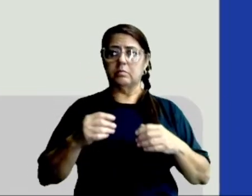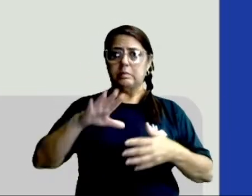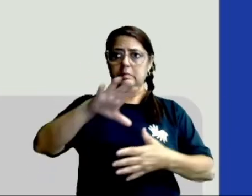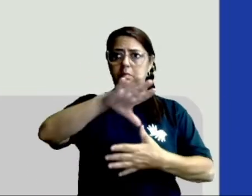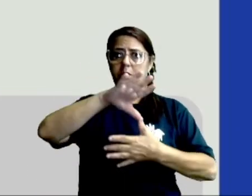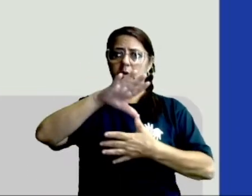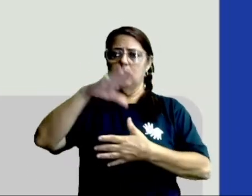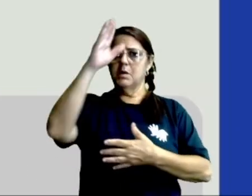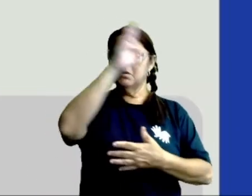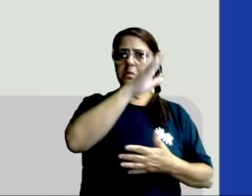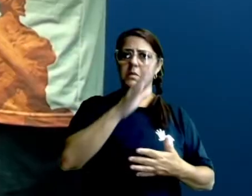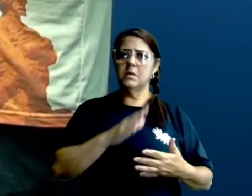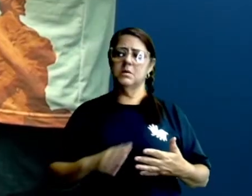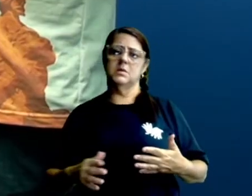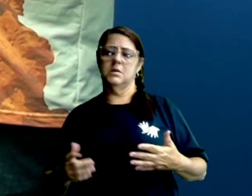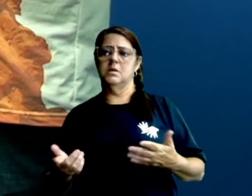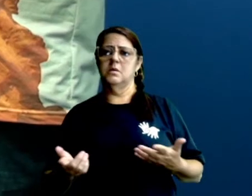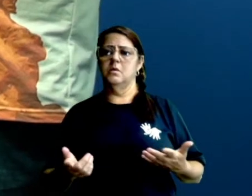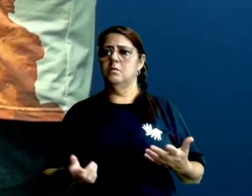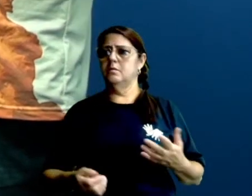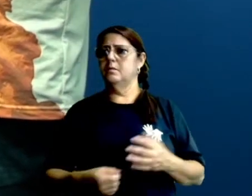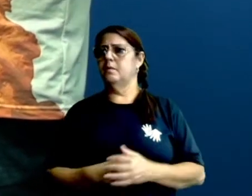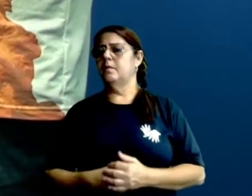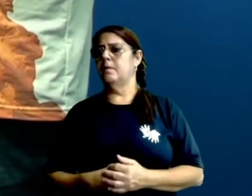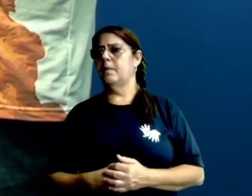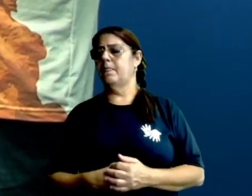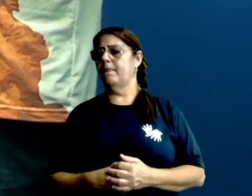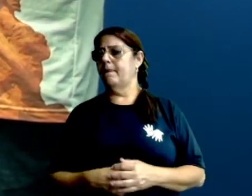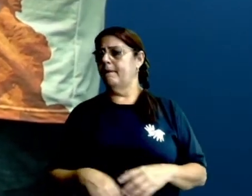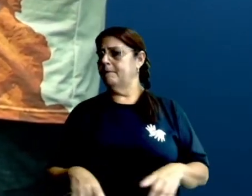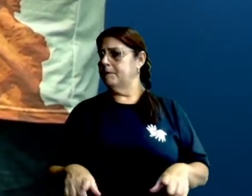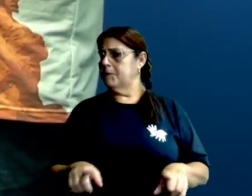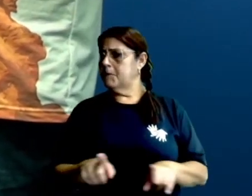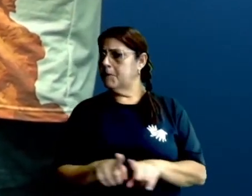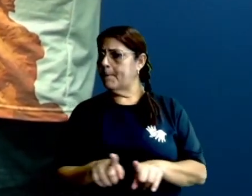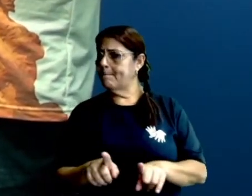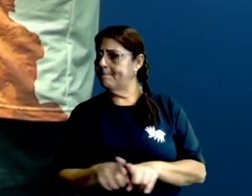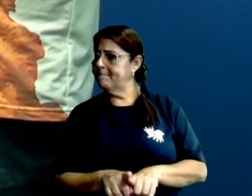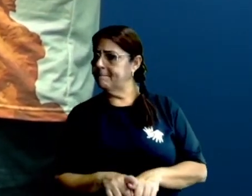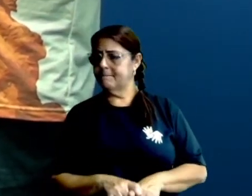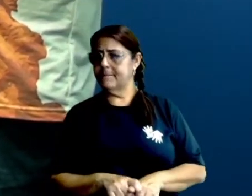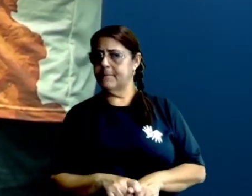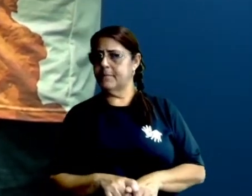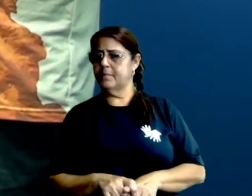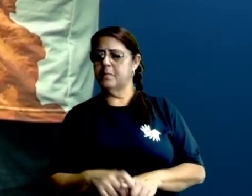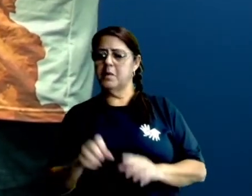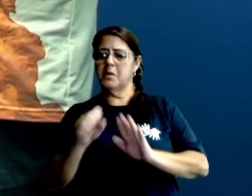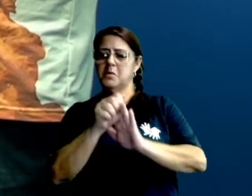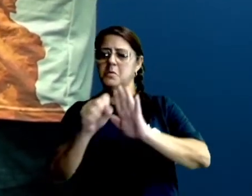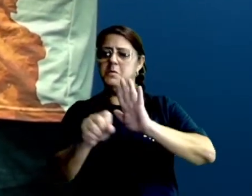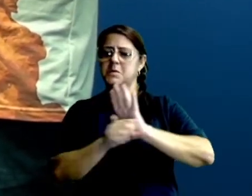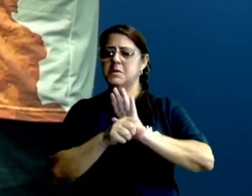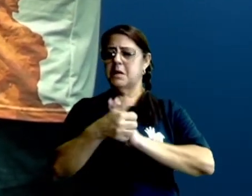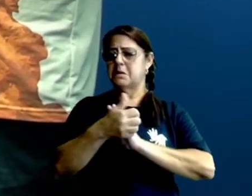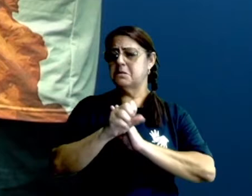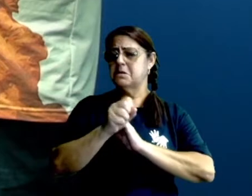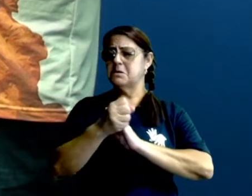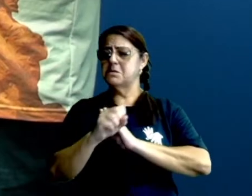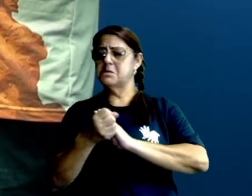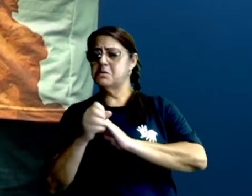América, o descobrimento do Brasil, né? E posteriormente a isso, lá pelo século